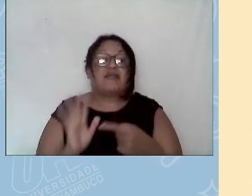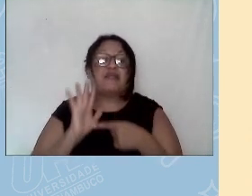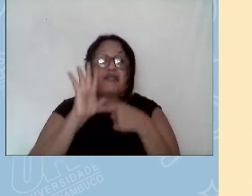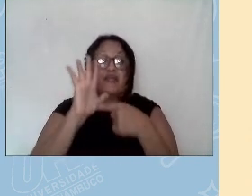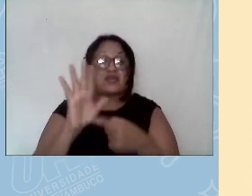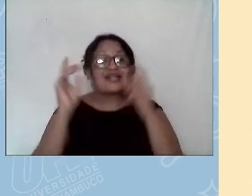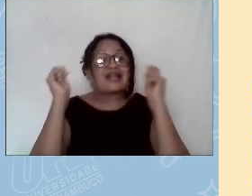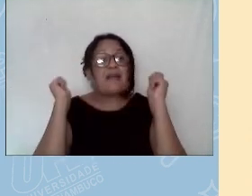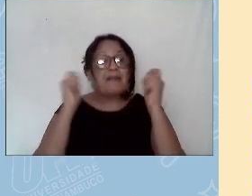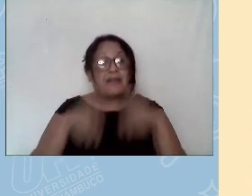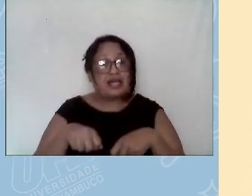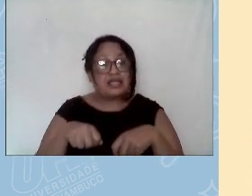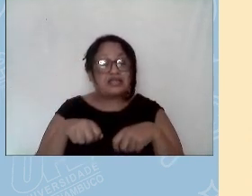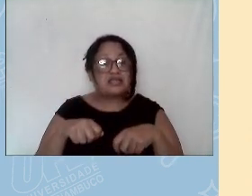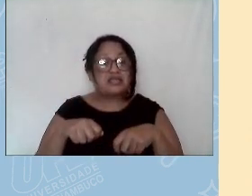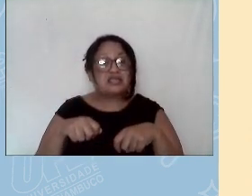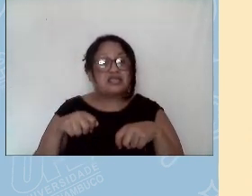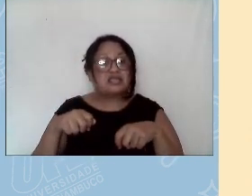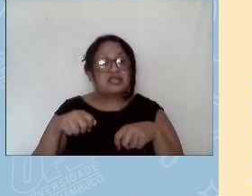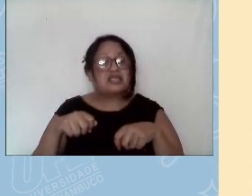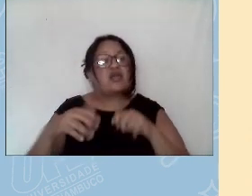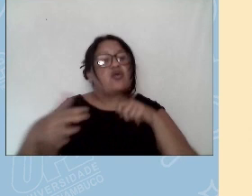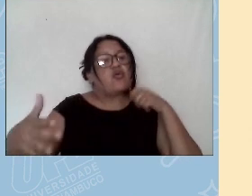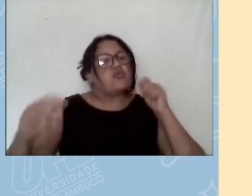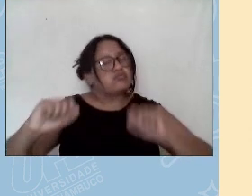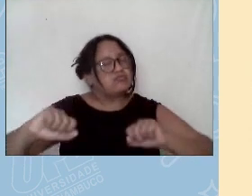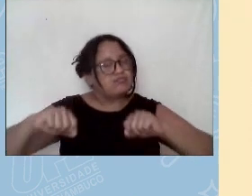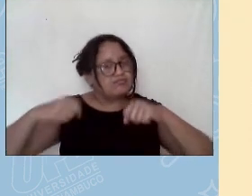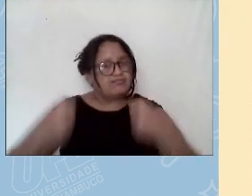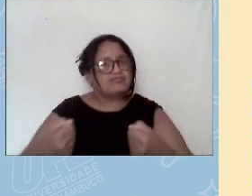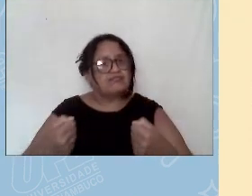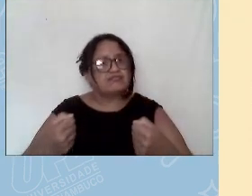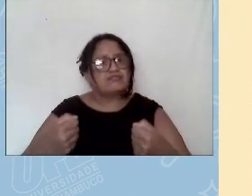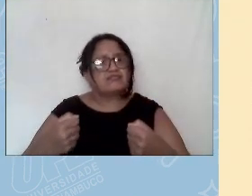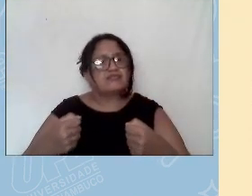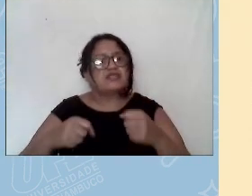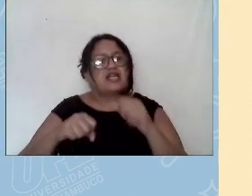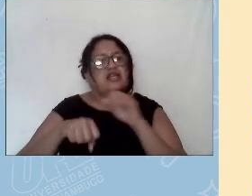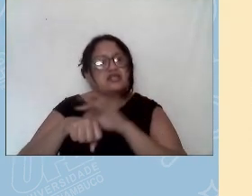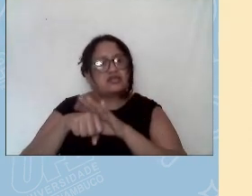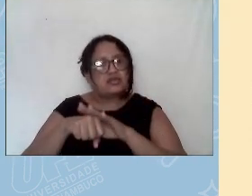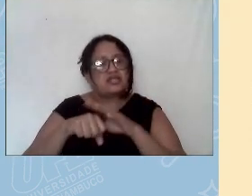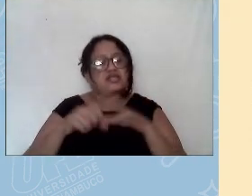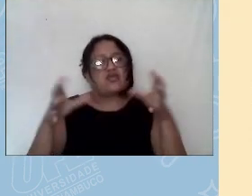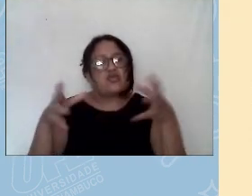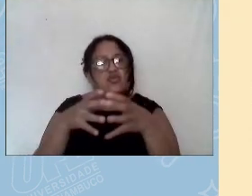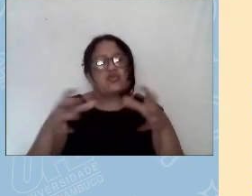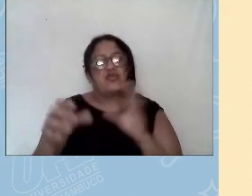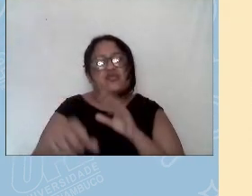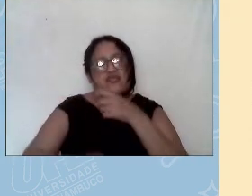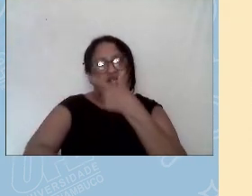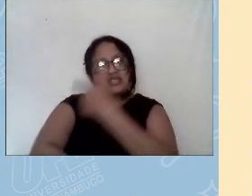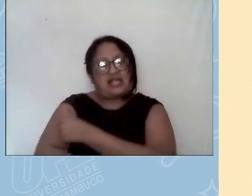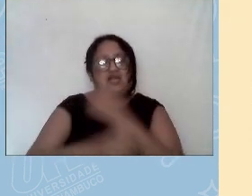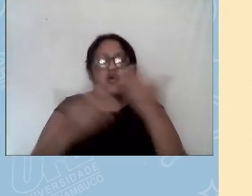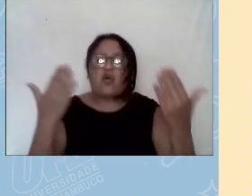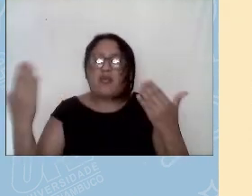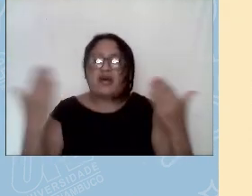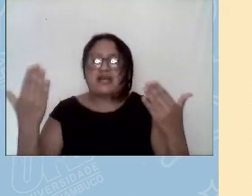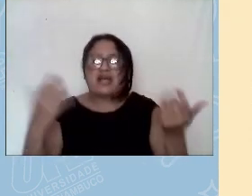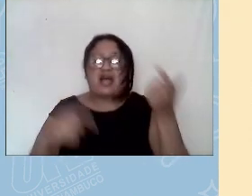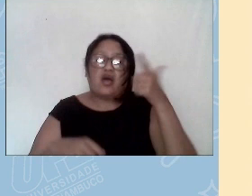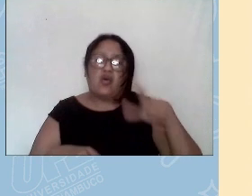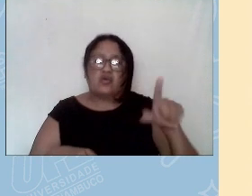de combater os casos da doença quando o grupo vacinado é comparado a outro não